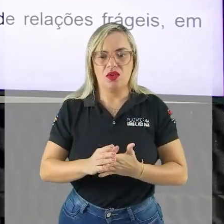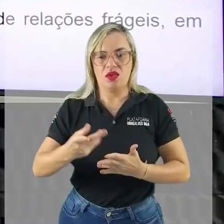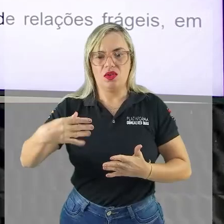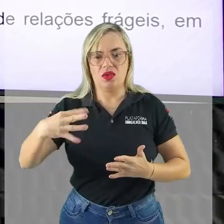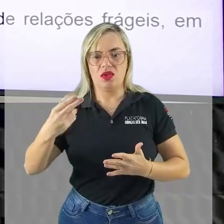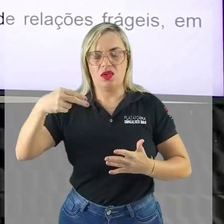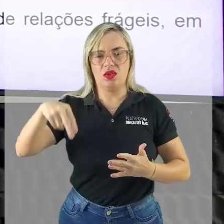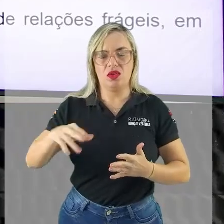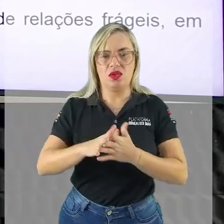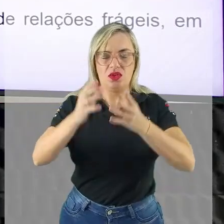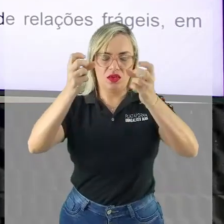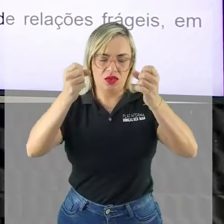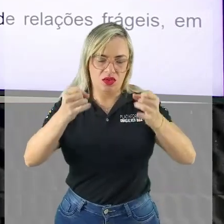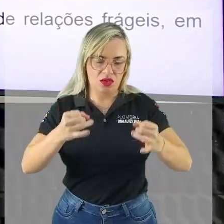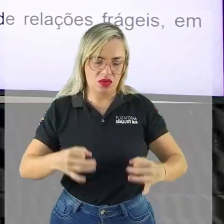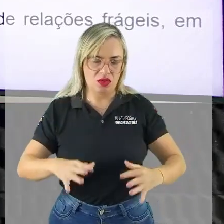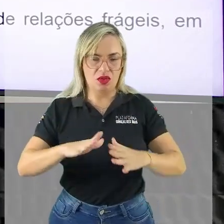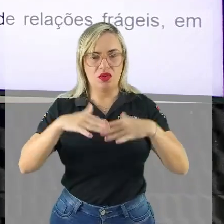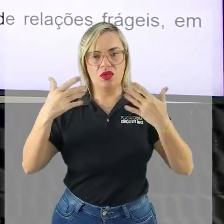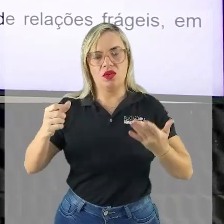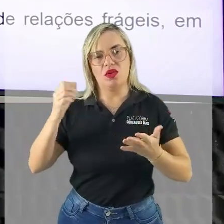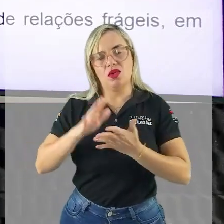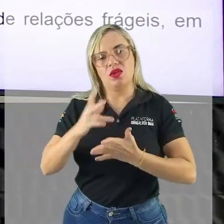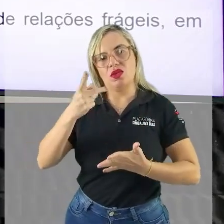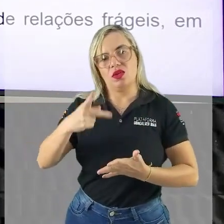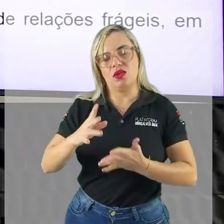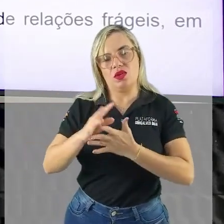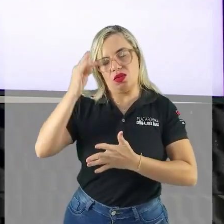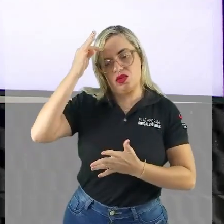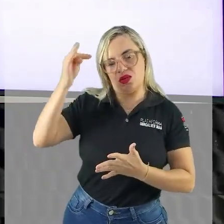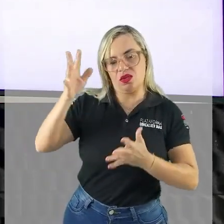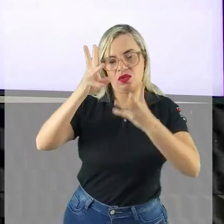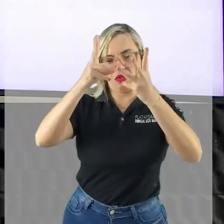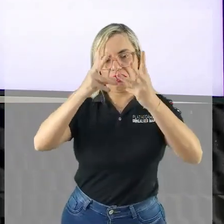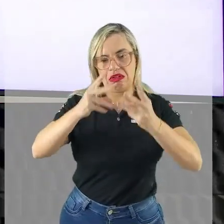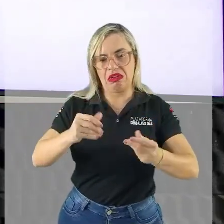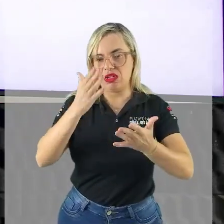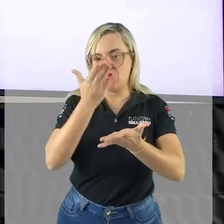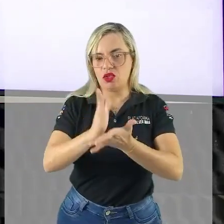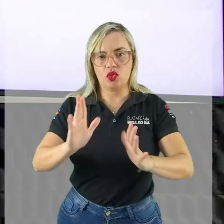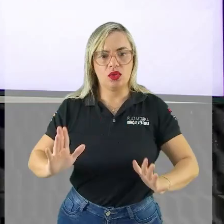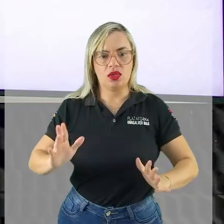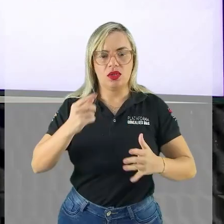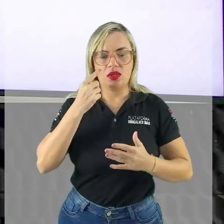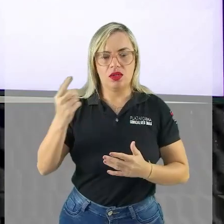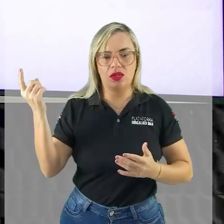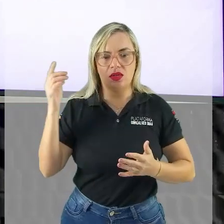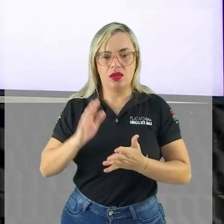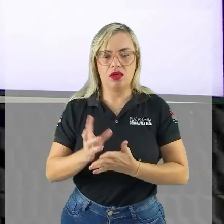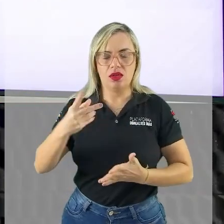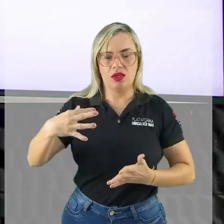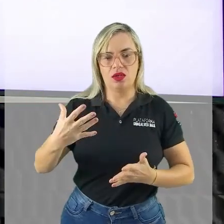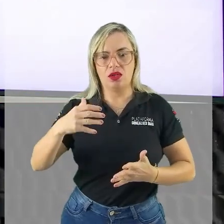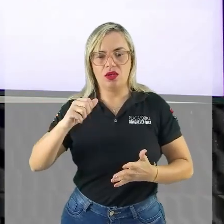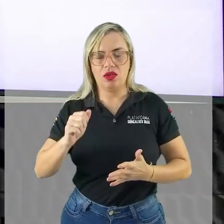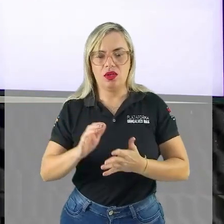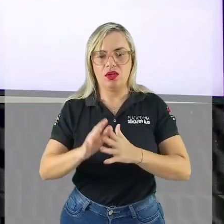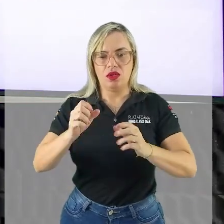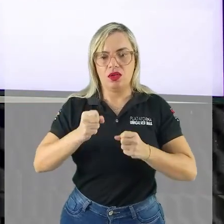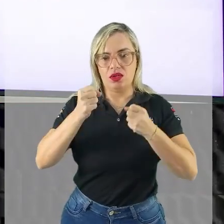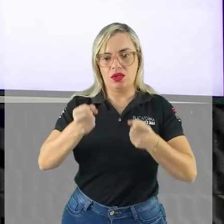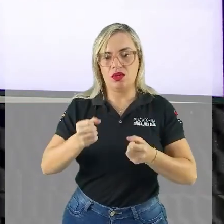por parte ou por meio da sua teoria da liquidez, tá? A microfísica do poder, de Foucault,